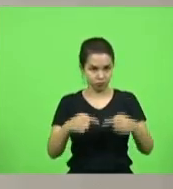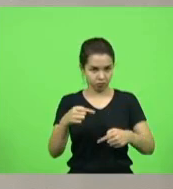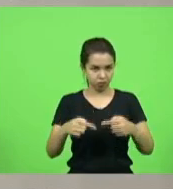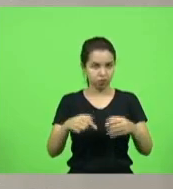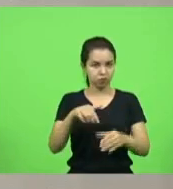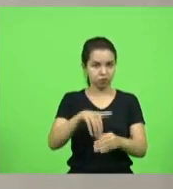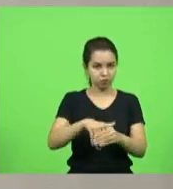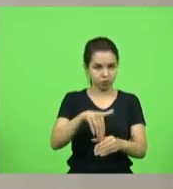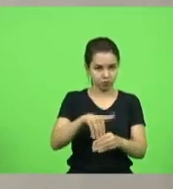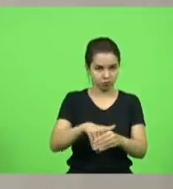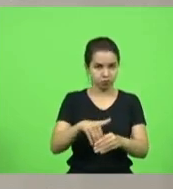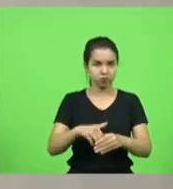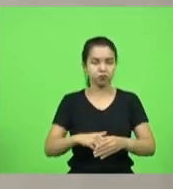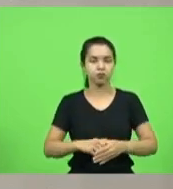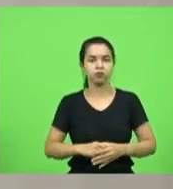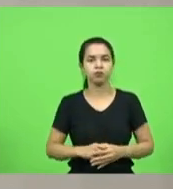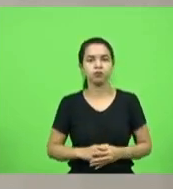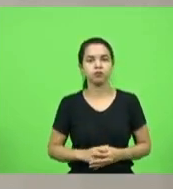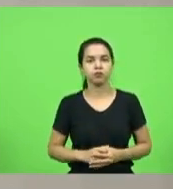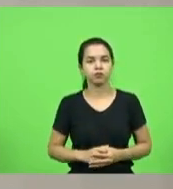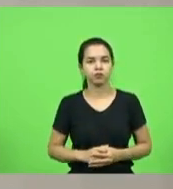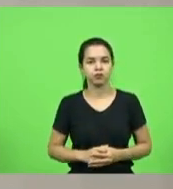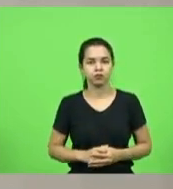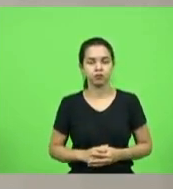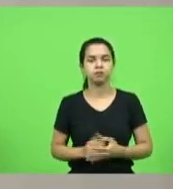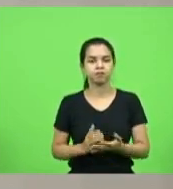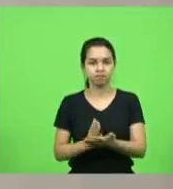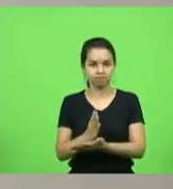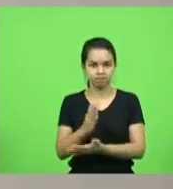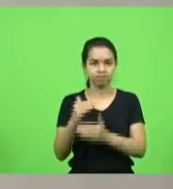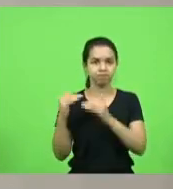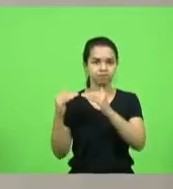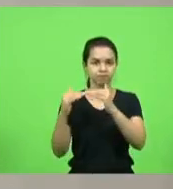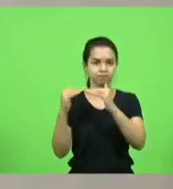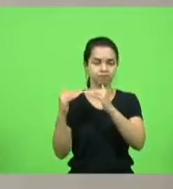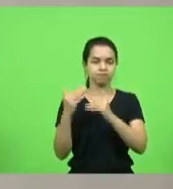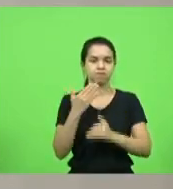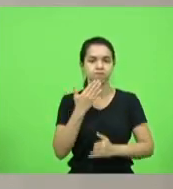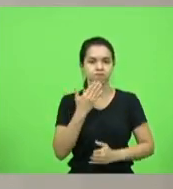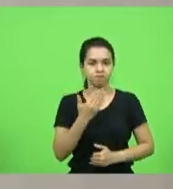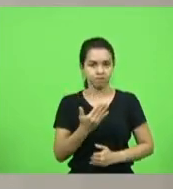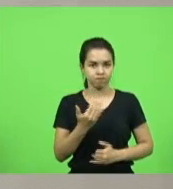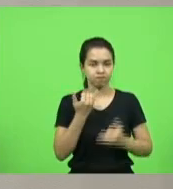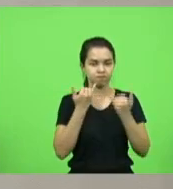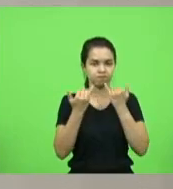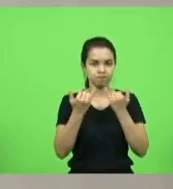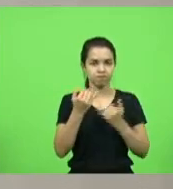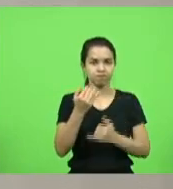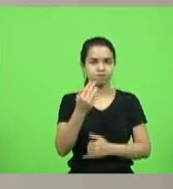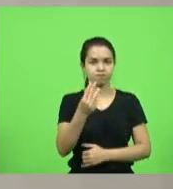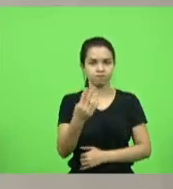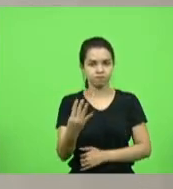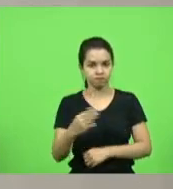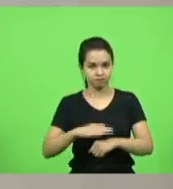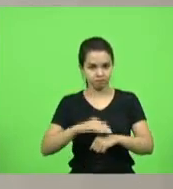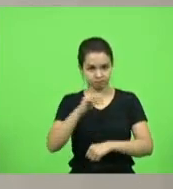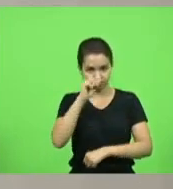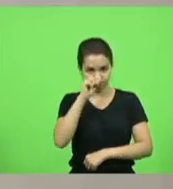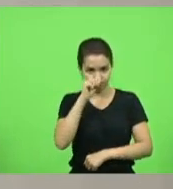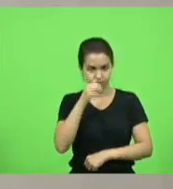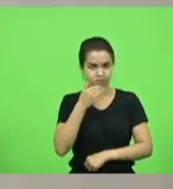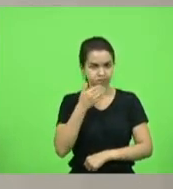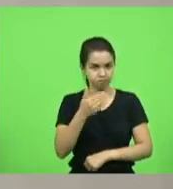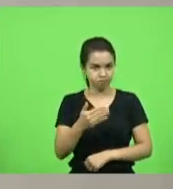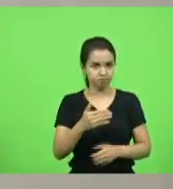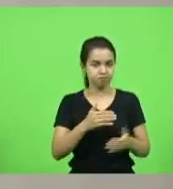votação. Deputados que aprovam, permaneçam como se encontram. Aprovado por unanimidade. Pedido de informação 34, autor deputado João Amin, solicitando ao secretário de Estado da